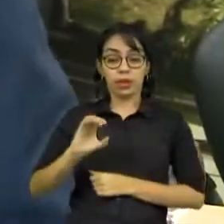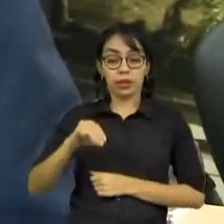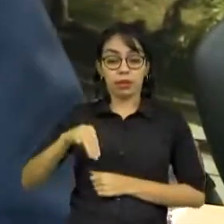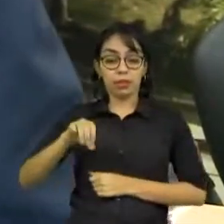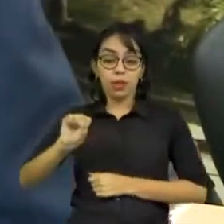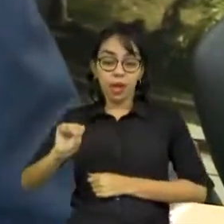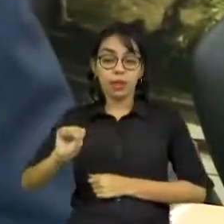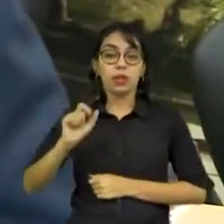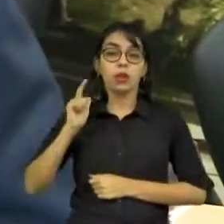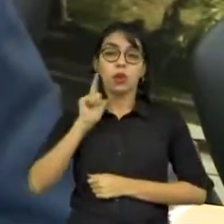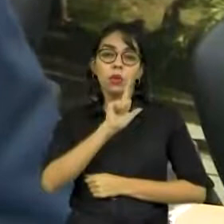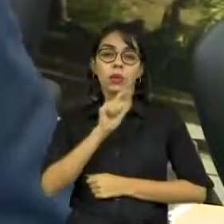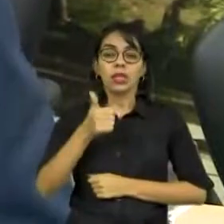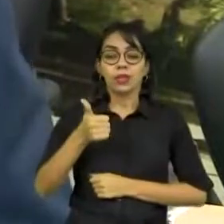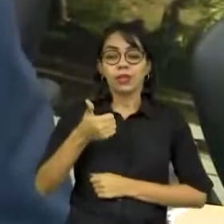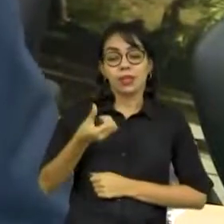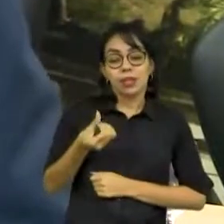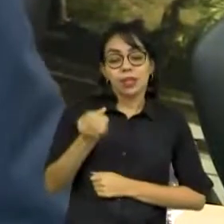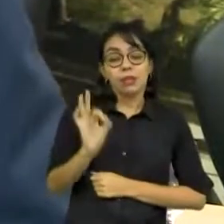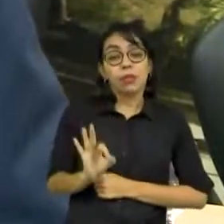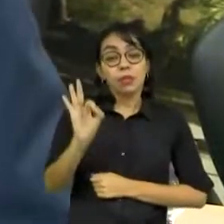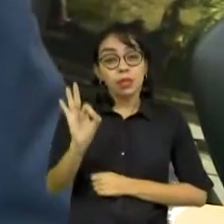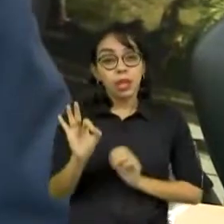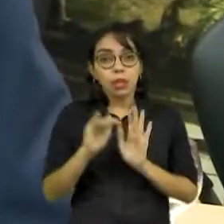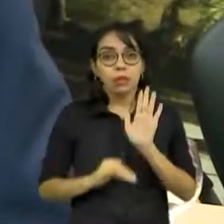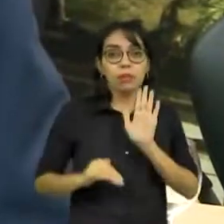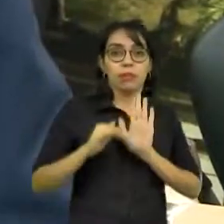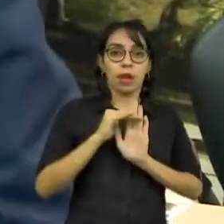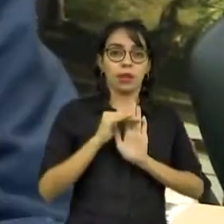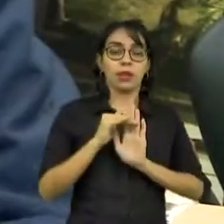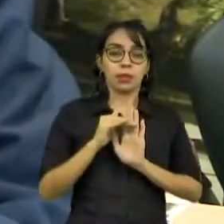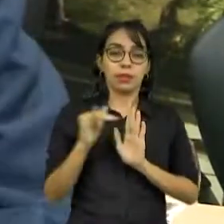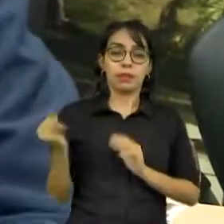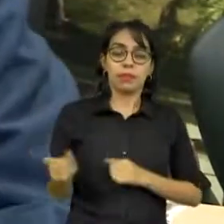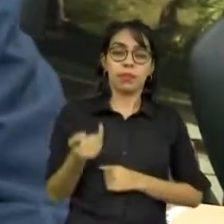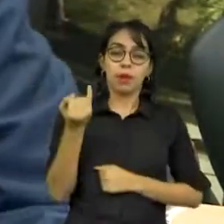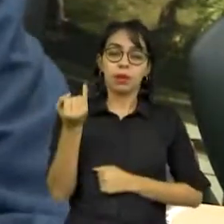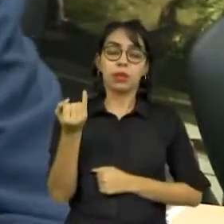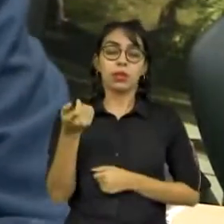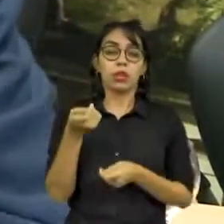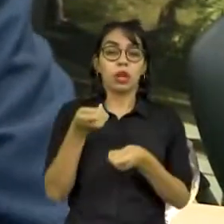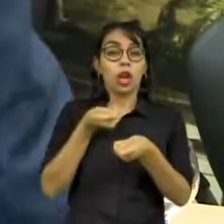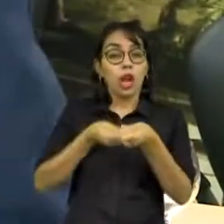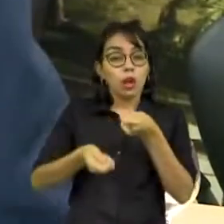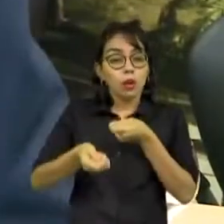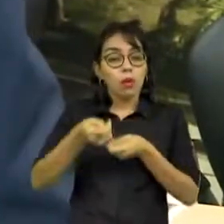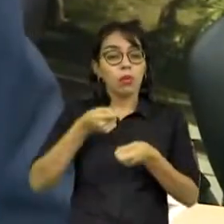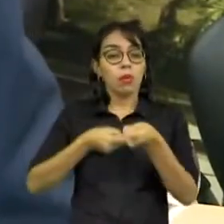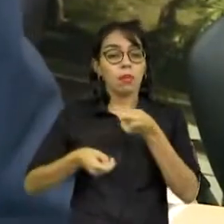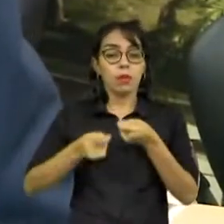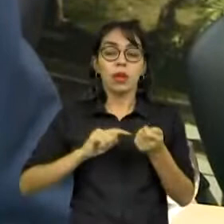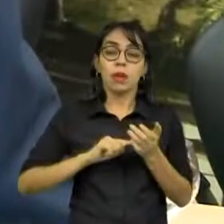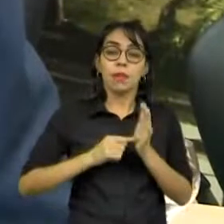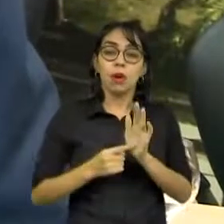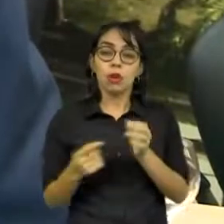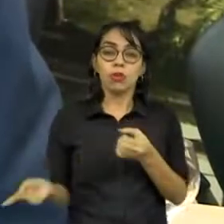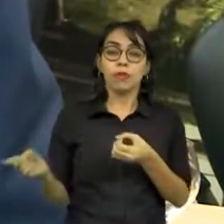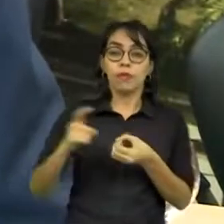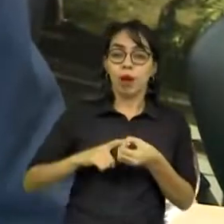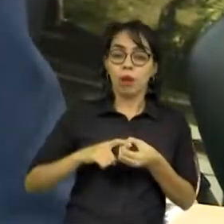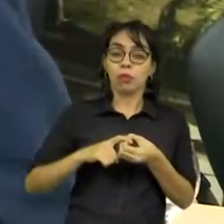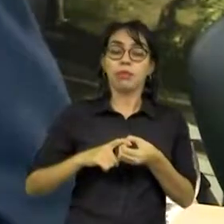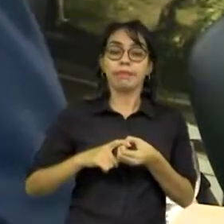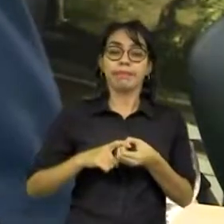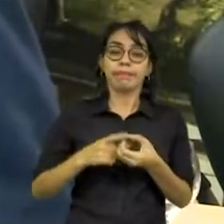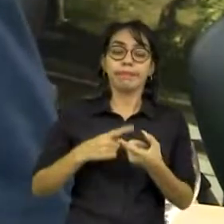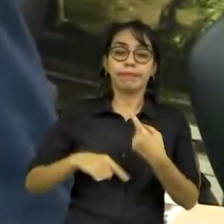16% a mais daquilo que estava previsto. Isso é importante, porque mostrou que a economia volta a dar novo segmento àquilo que precisa, que